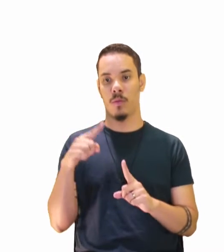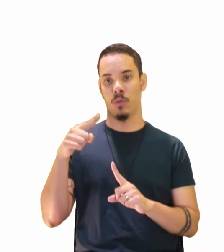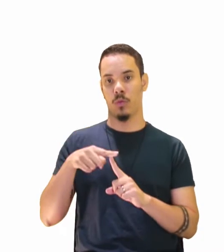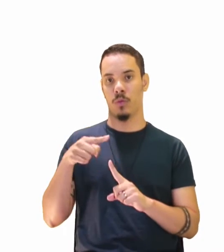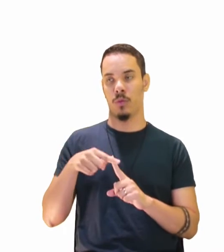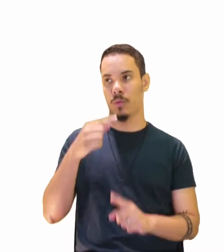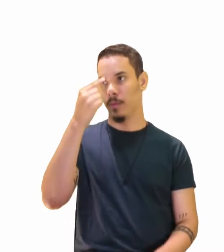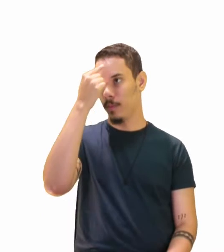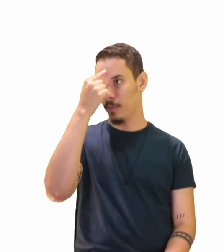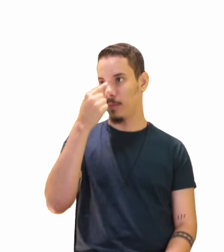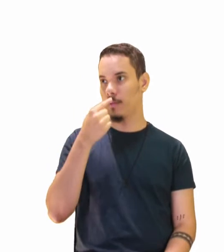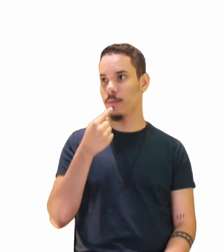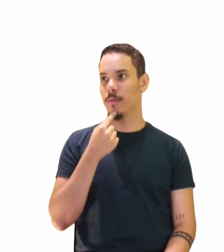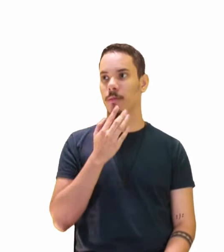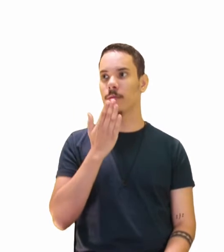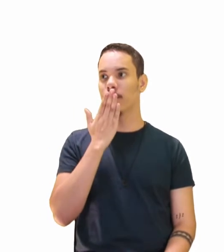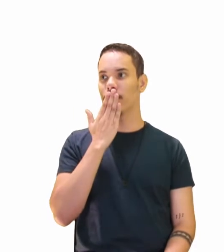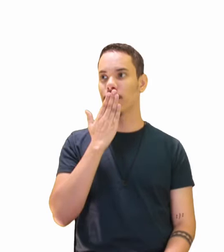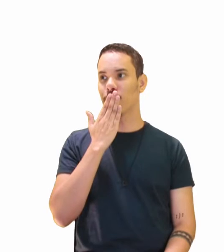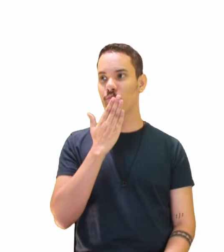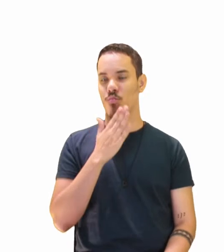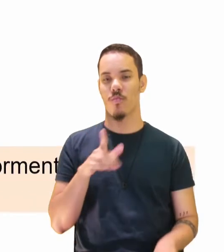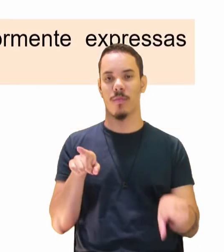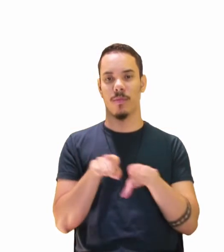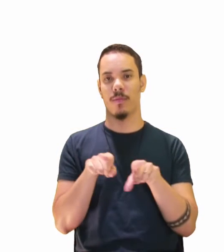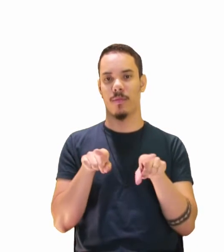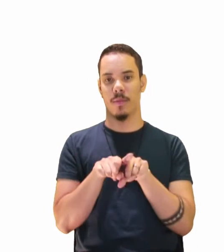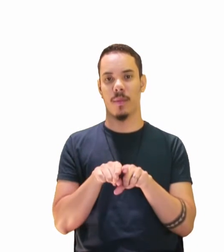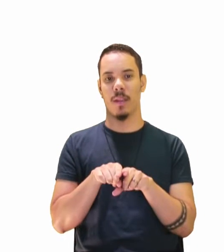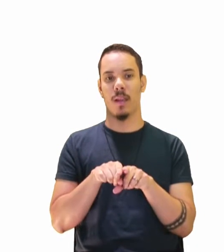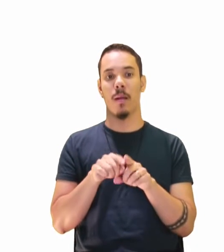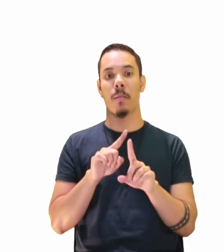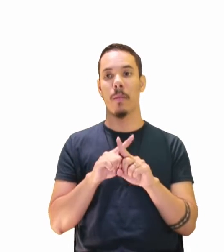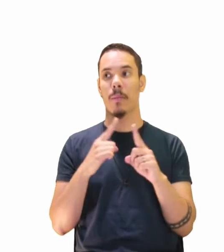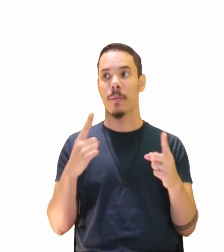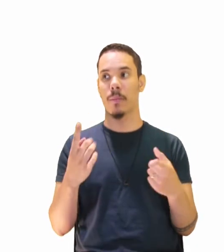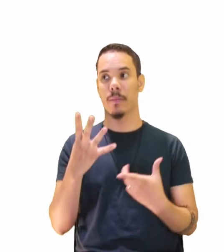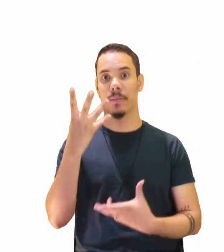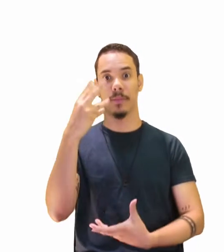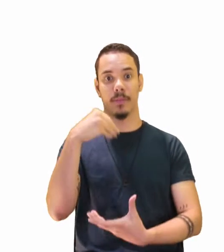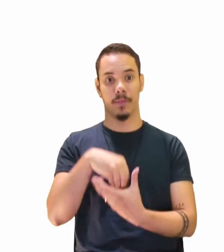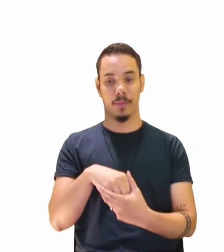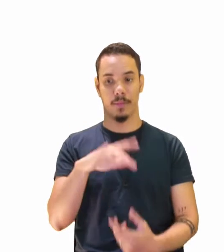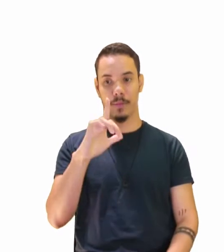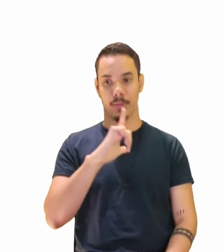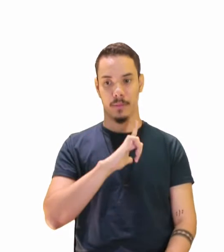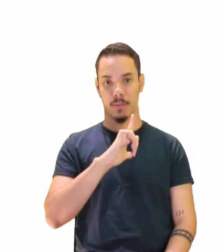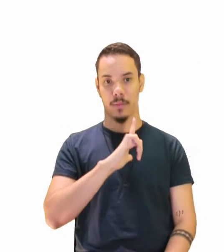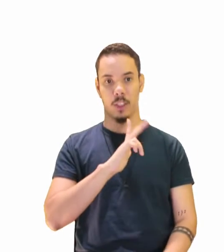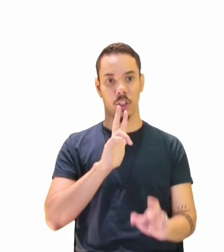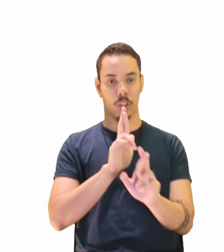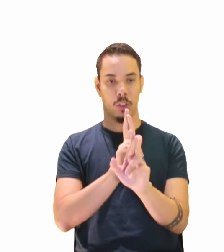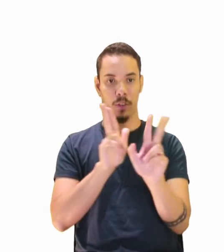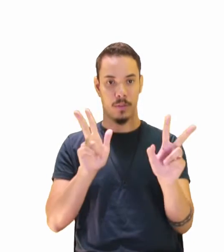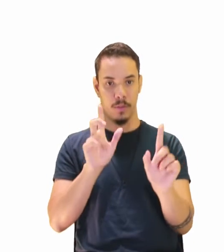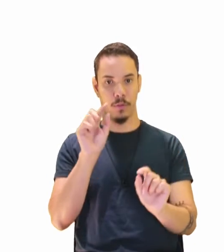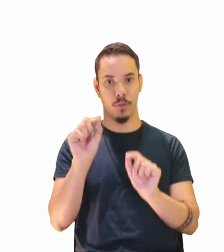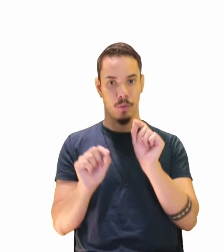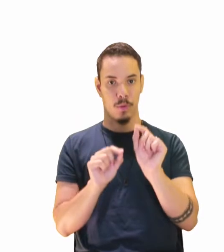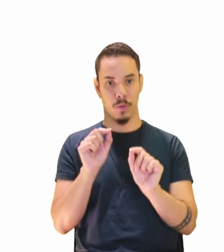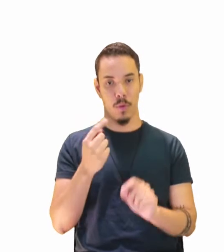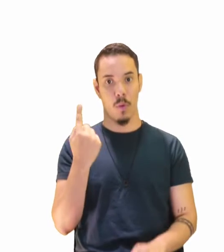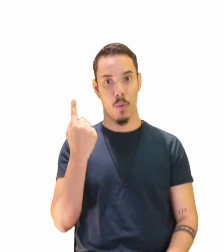né, de elipse. Mas só que olha só que a diferença, que é a omissão de uma ou mais